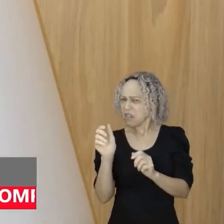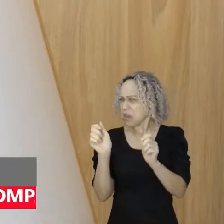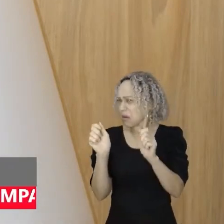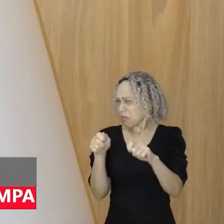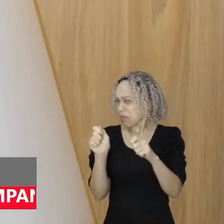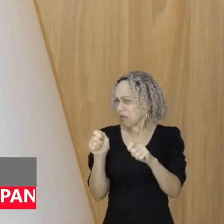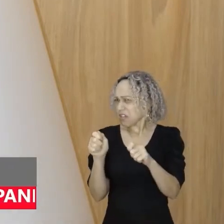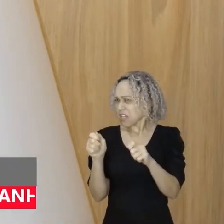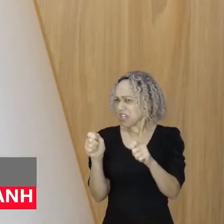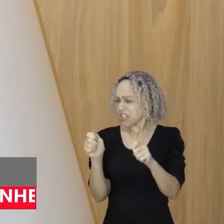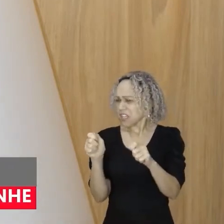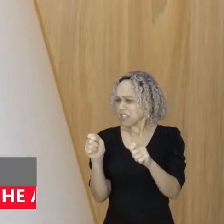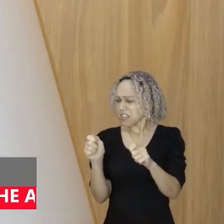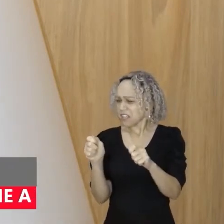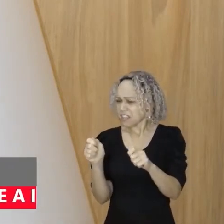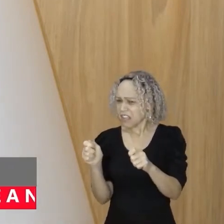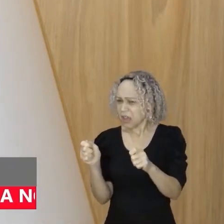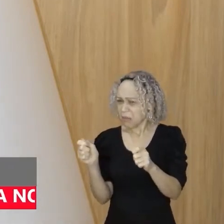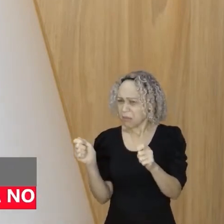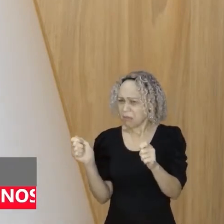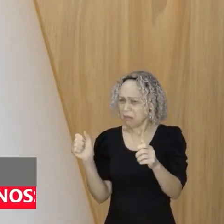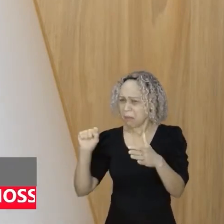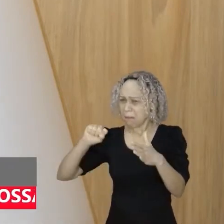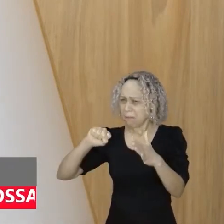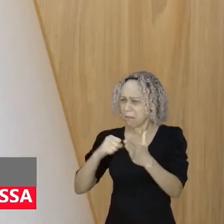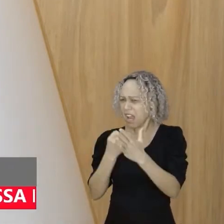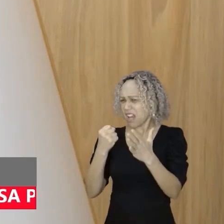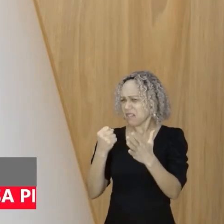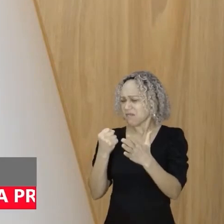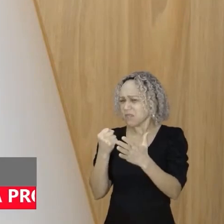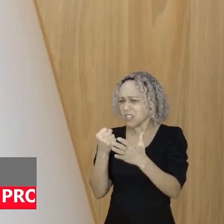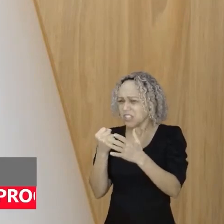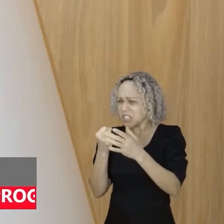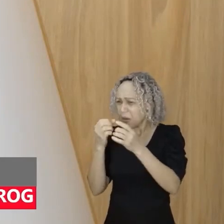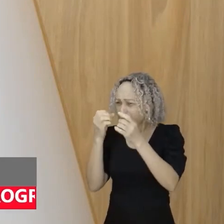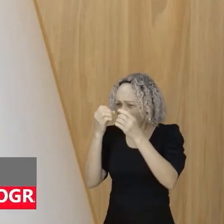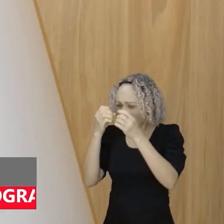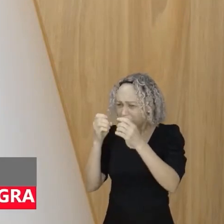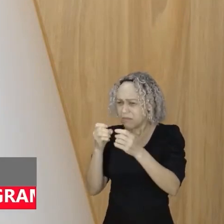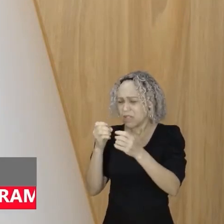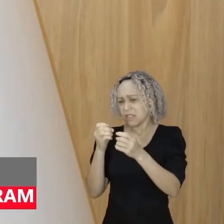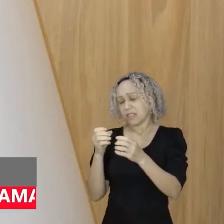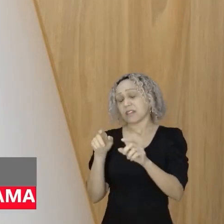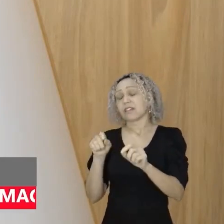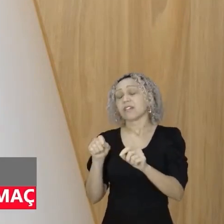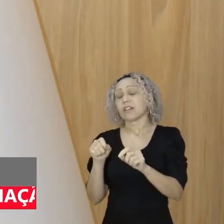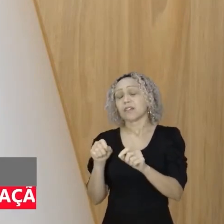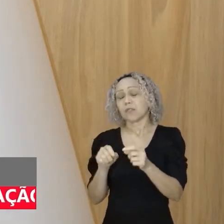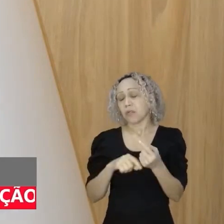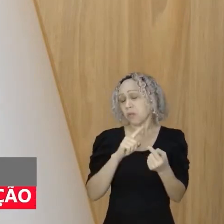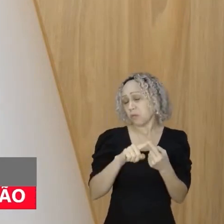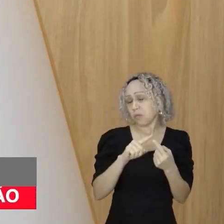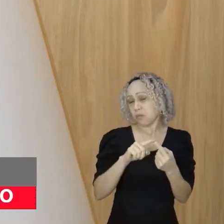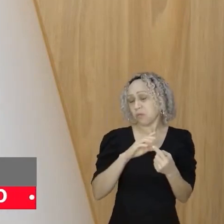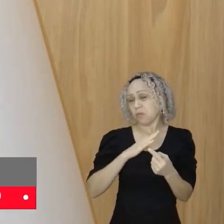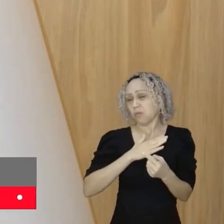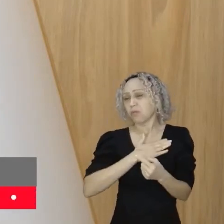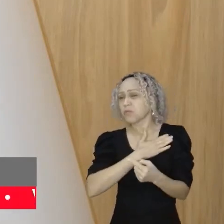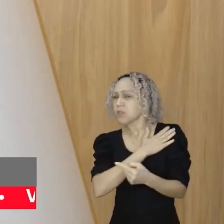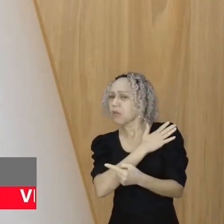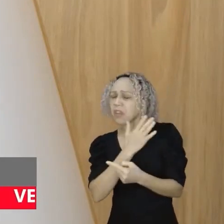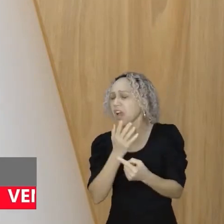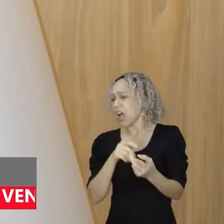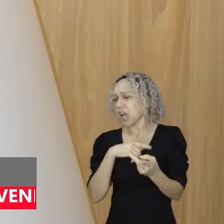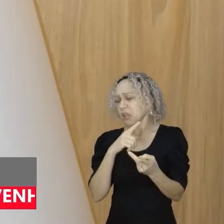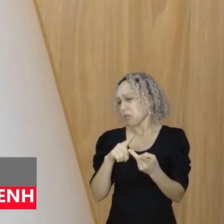concepção autoritária. E o Bolsonaro formou em torno de si um núcleo duro, que era para preservar o governo dele